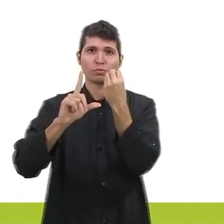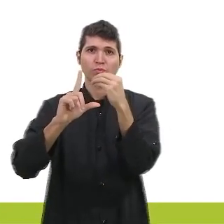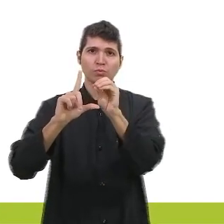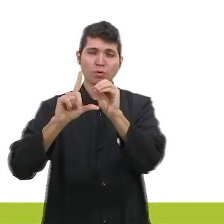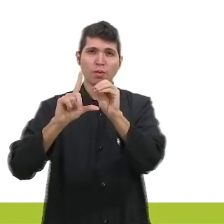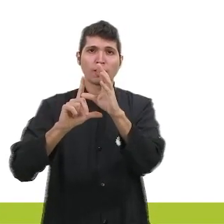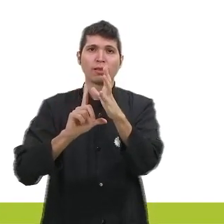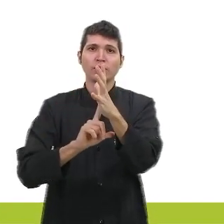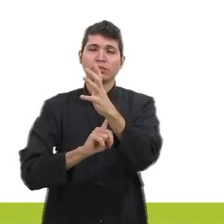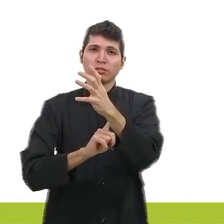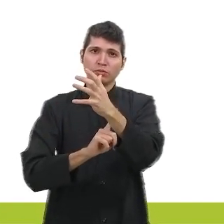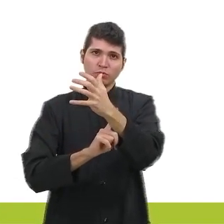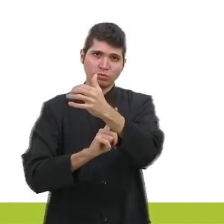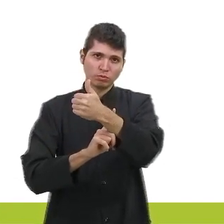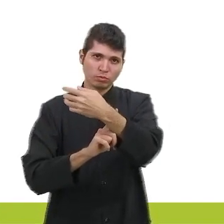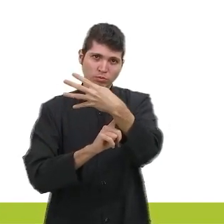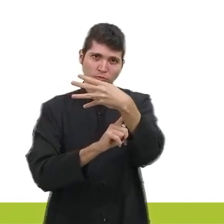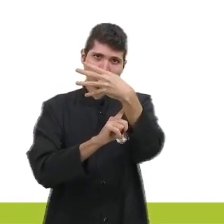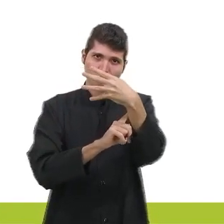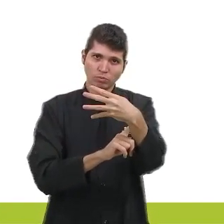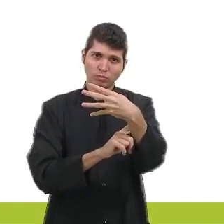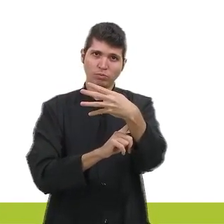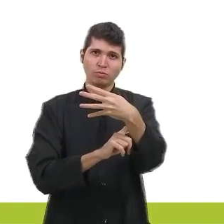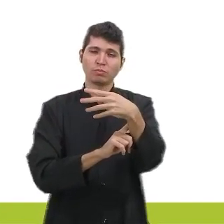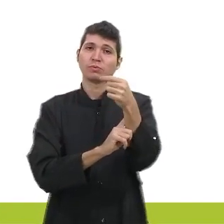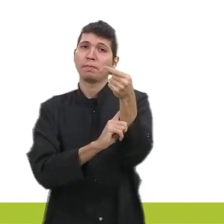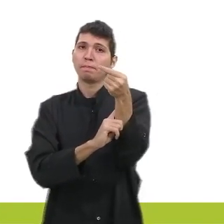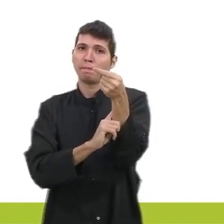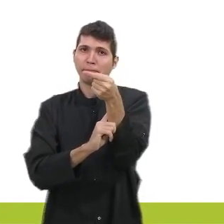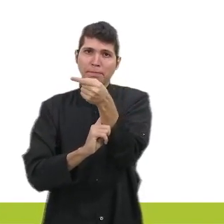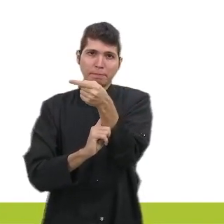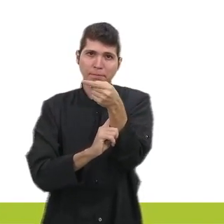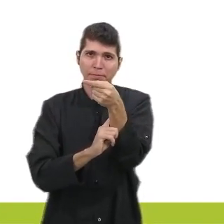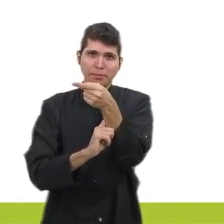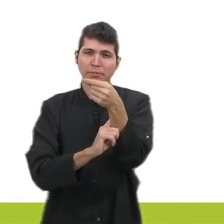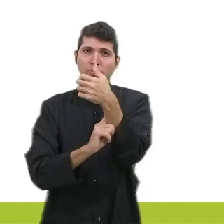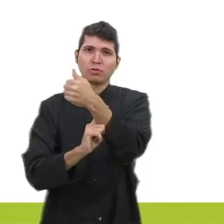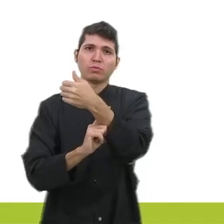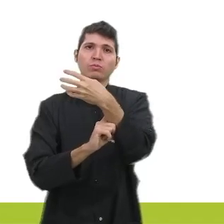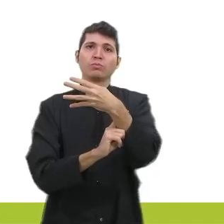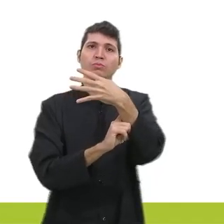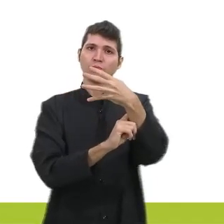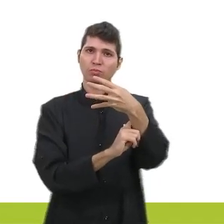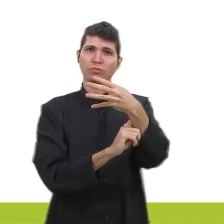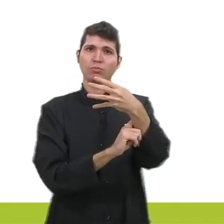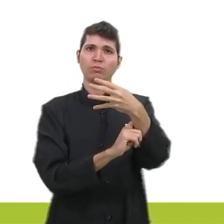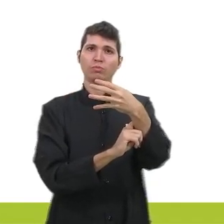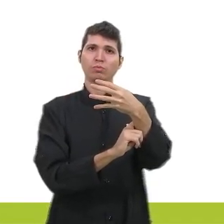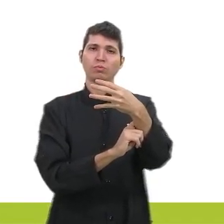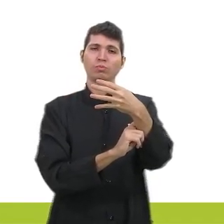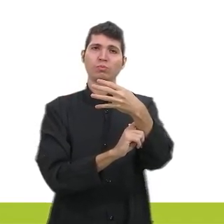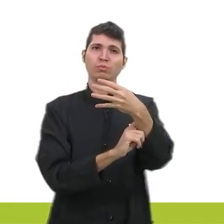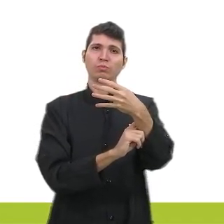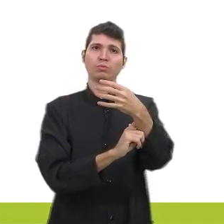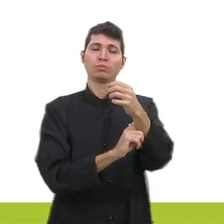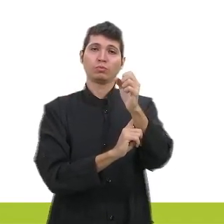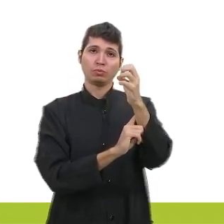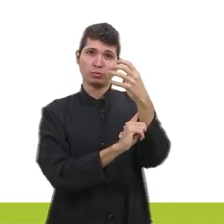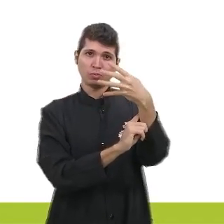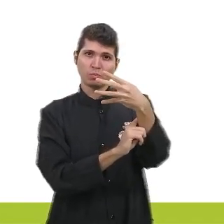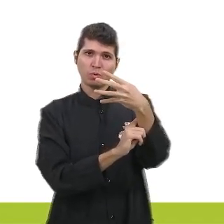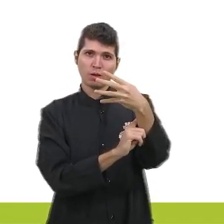que o delta está negativo na fórmula, então fica menos 144. 4 vezes menos 1, eu vou obter